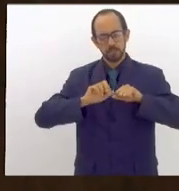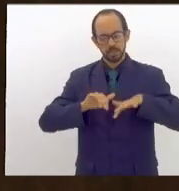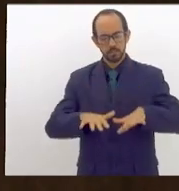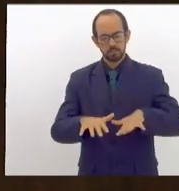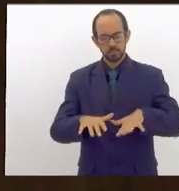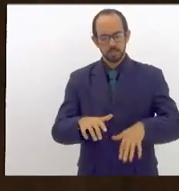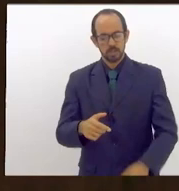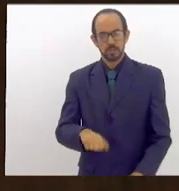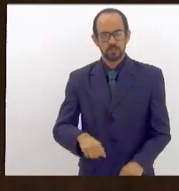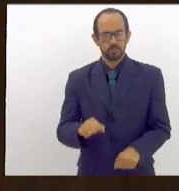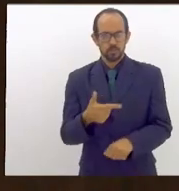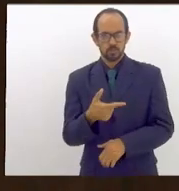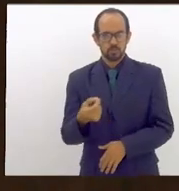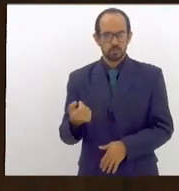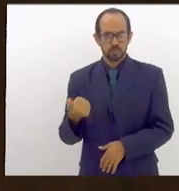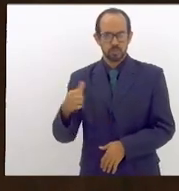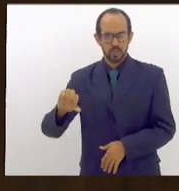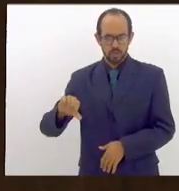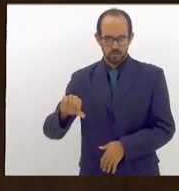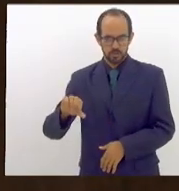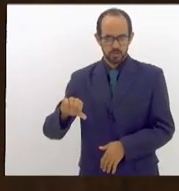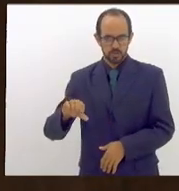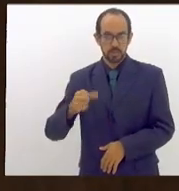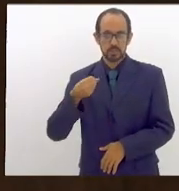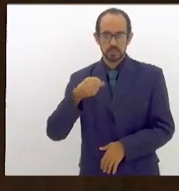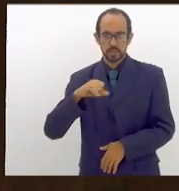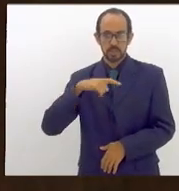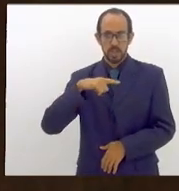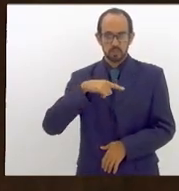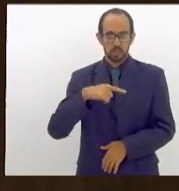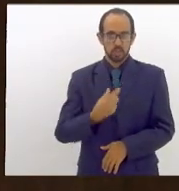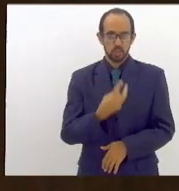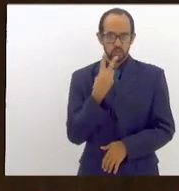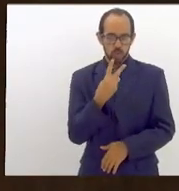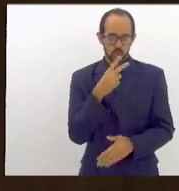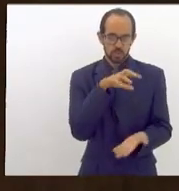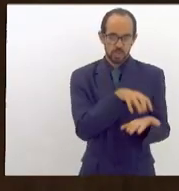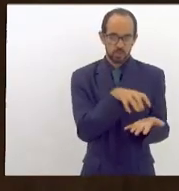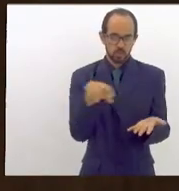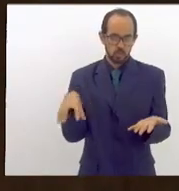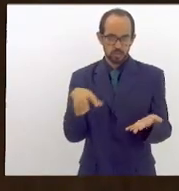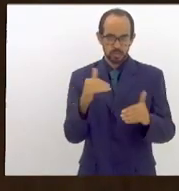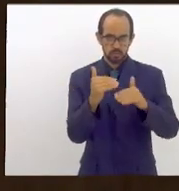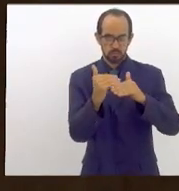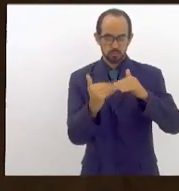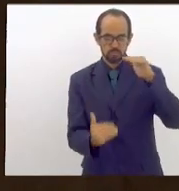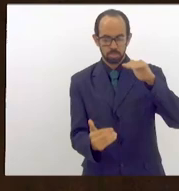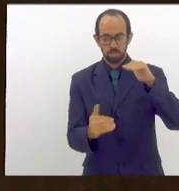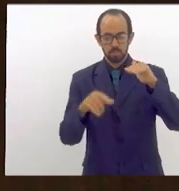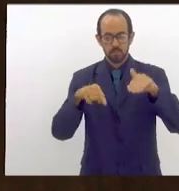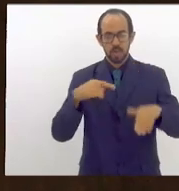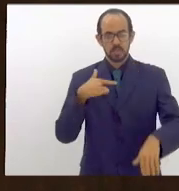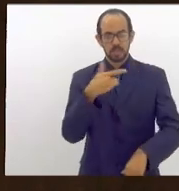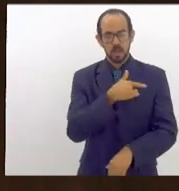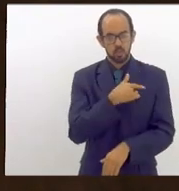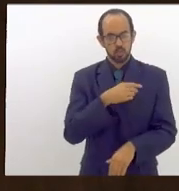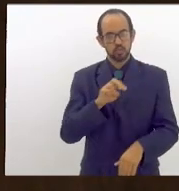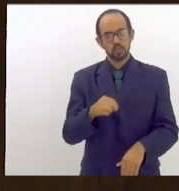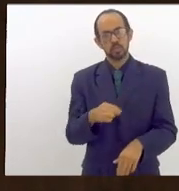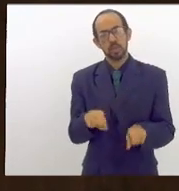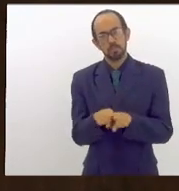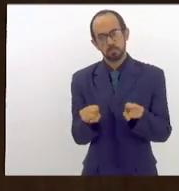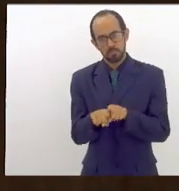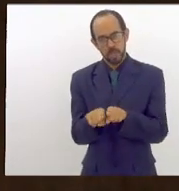covid-19 e se teve duas áreas que demonstrou a desigualdade foi a saúde e foi a educação Então